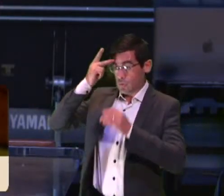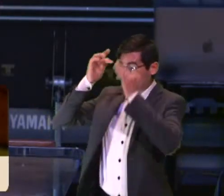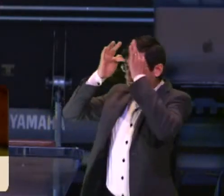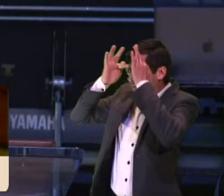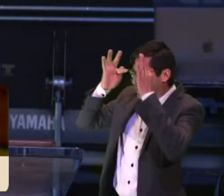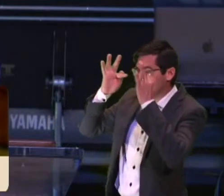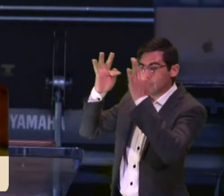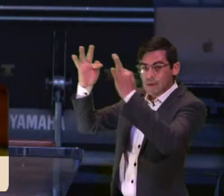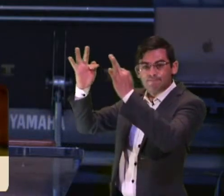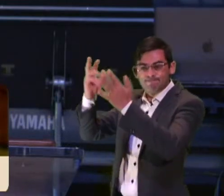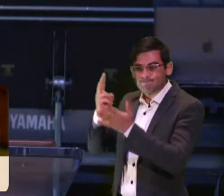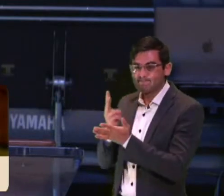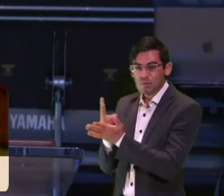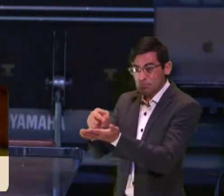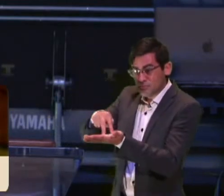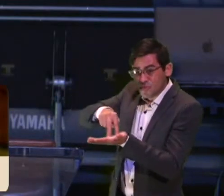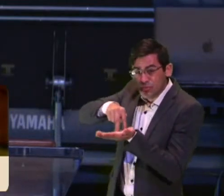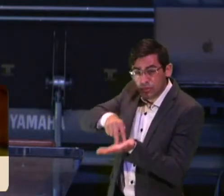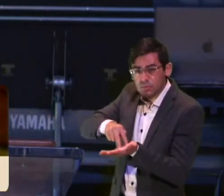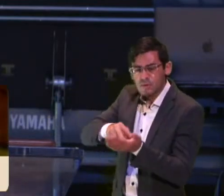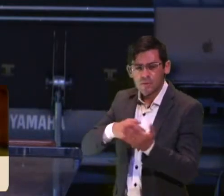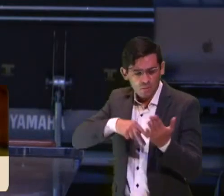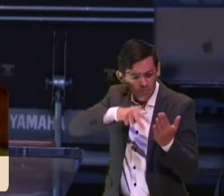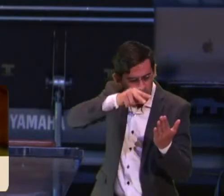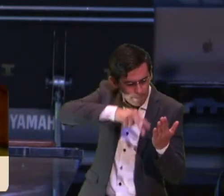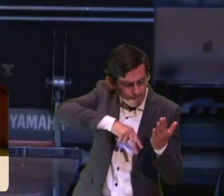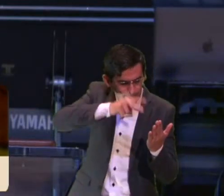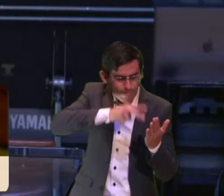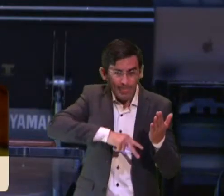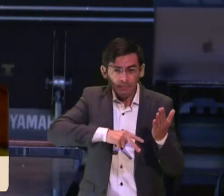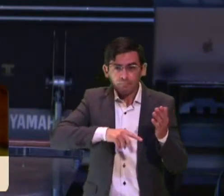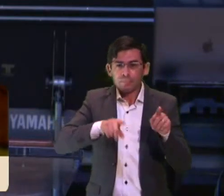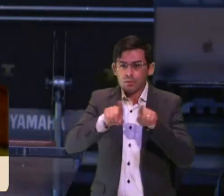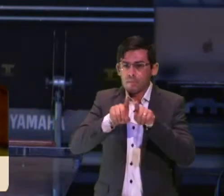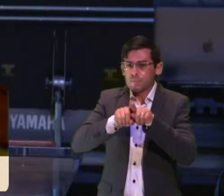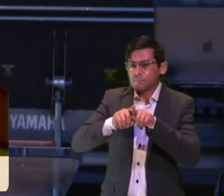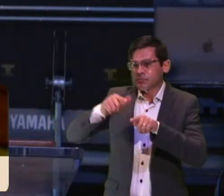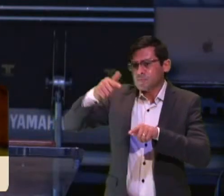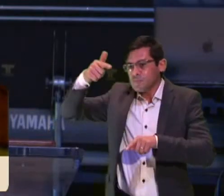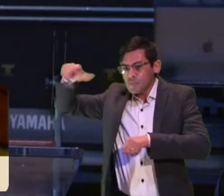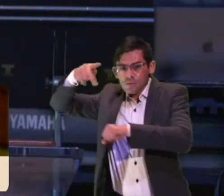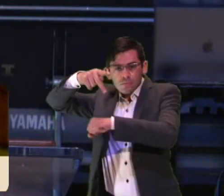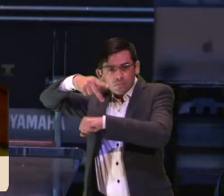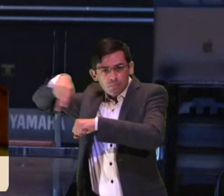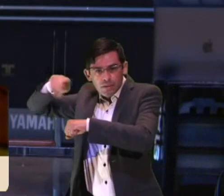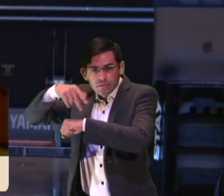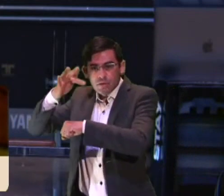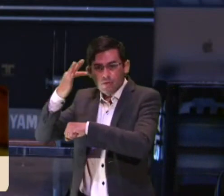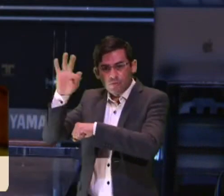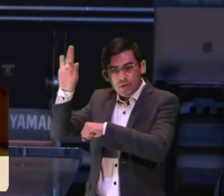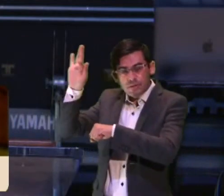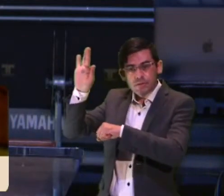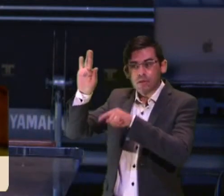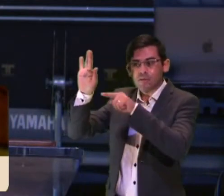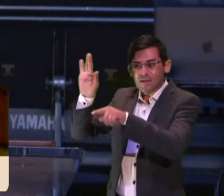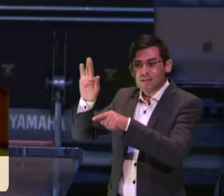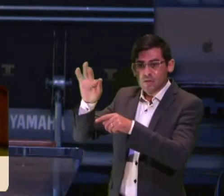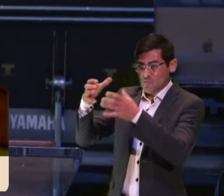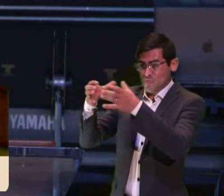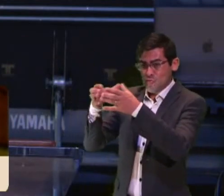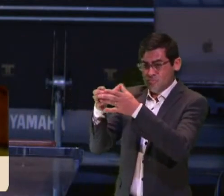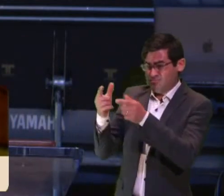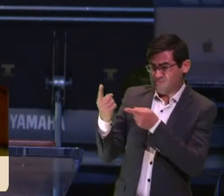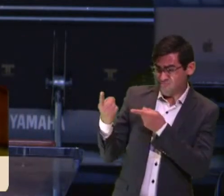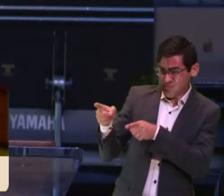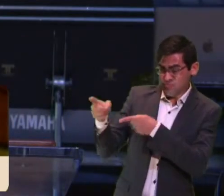E eu estava lendo a respeito do movimento protestante na França, dos huguenotes, quando eles são